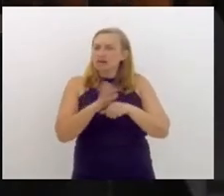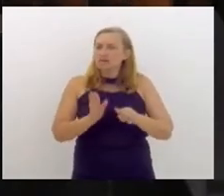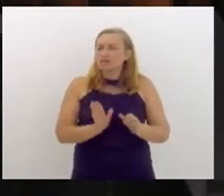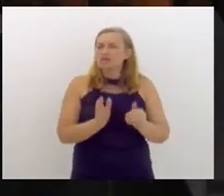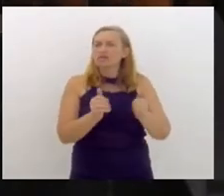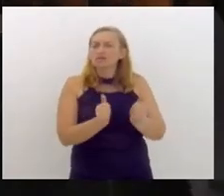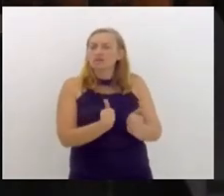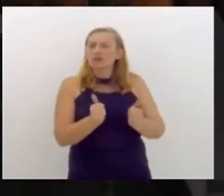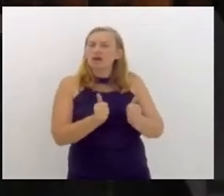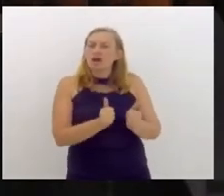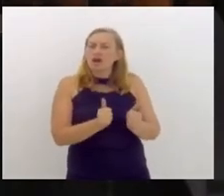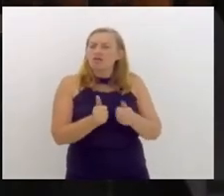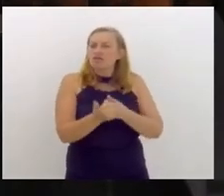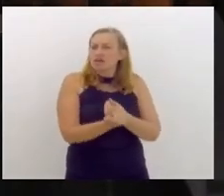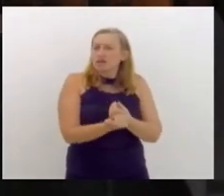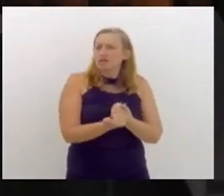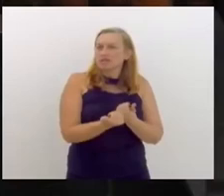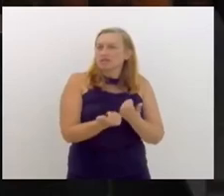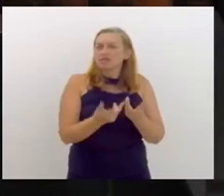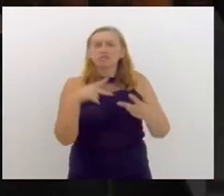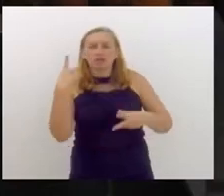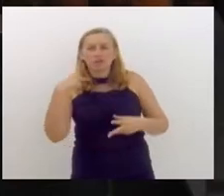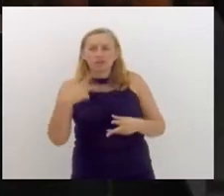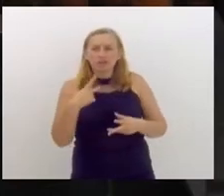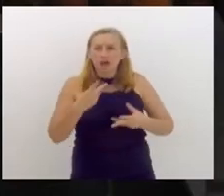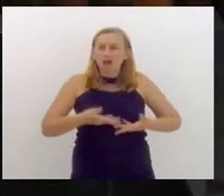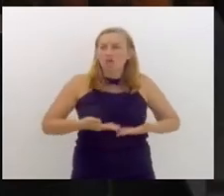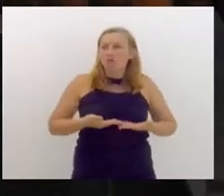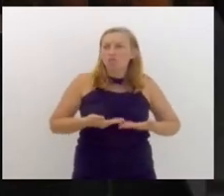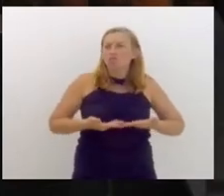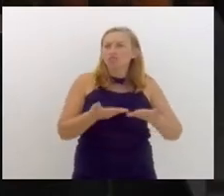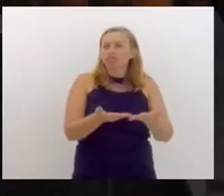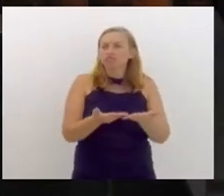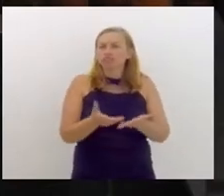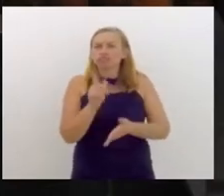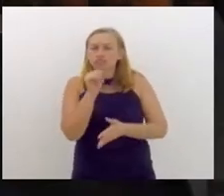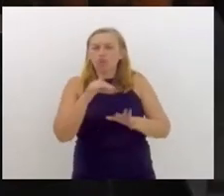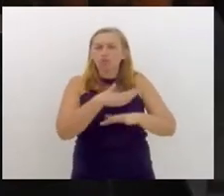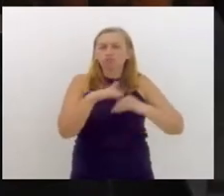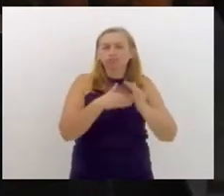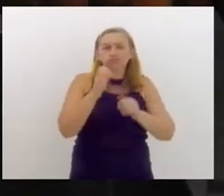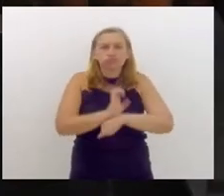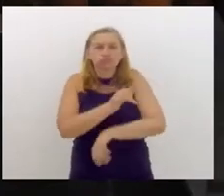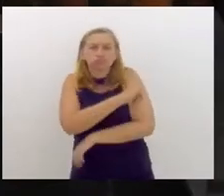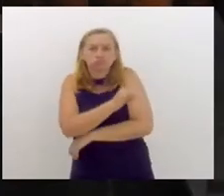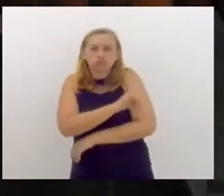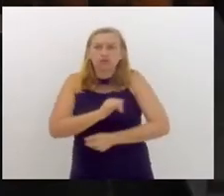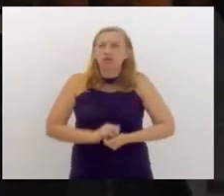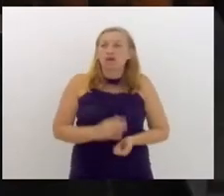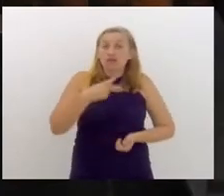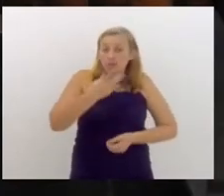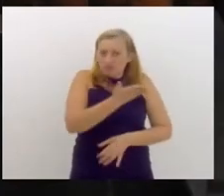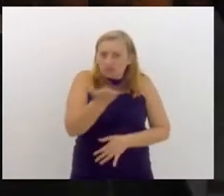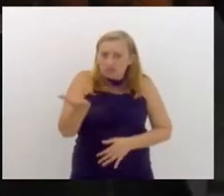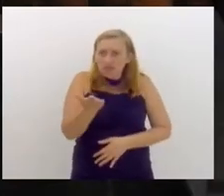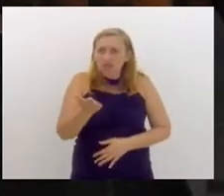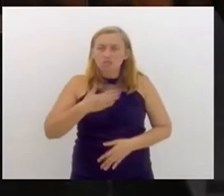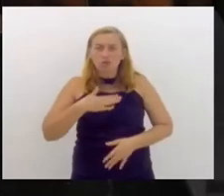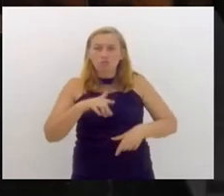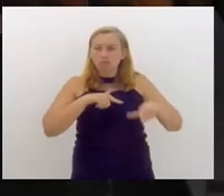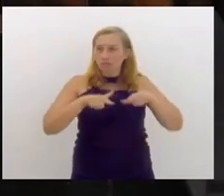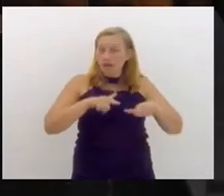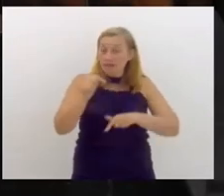gente debater o fornecimento de água no estado do Rio de Janeiro, em todo o estado do Rio de Janeiro. E dizer para vocês aí que meu mandato